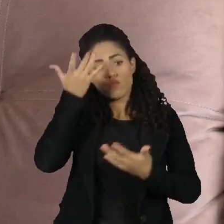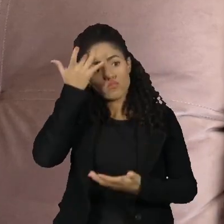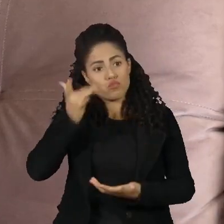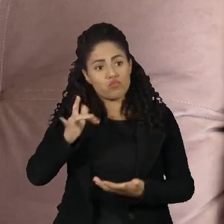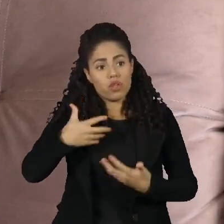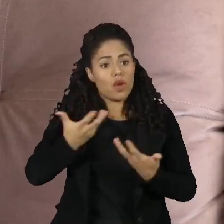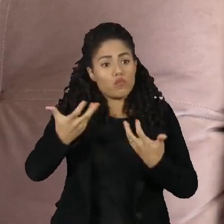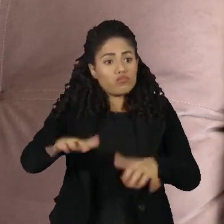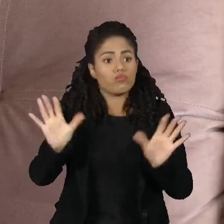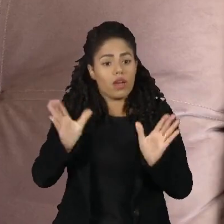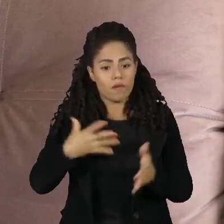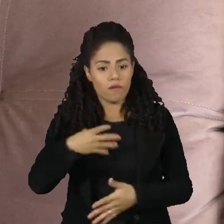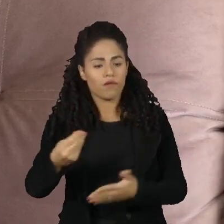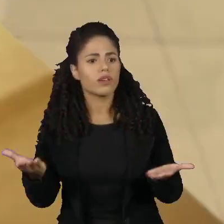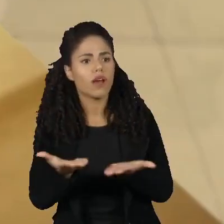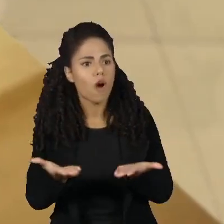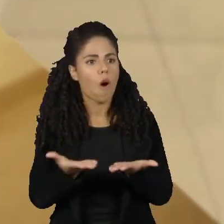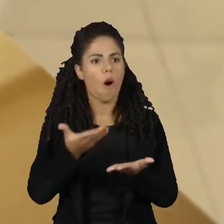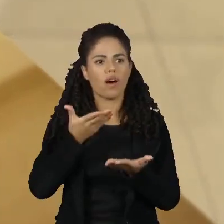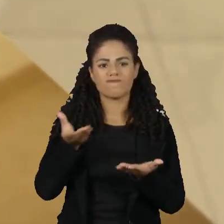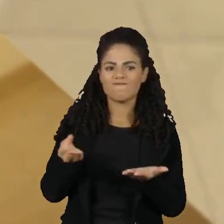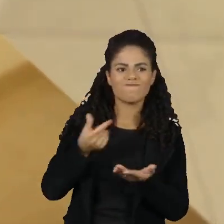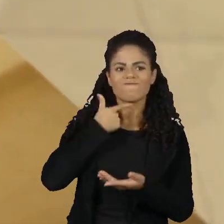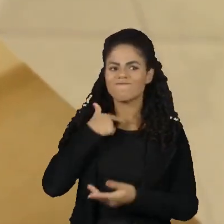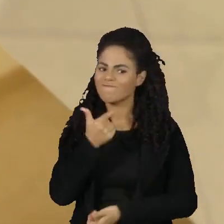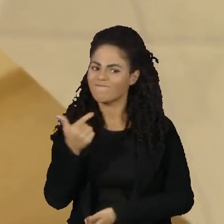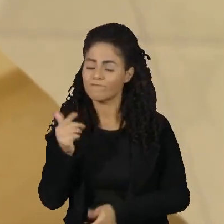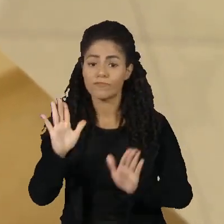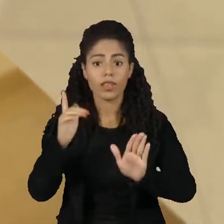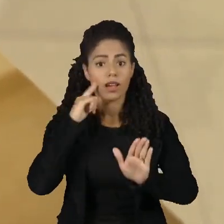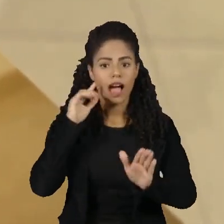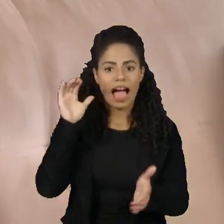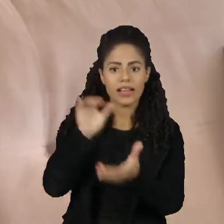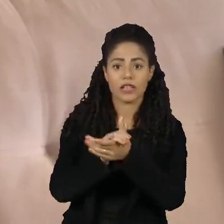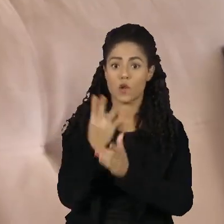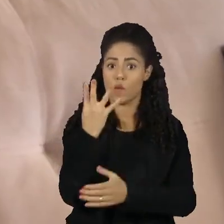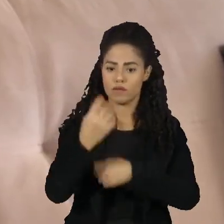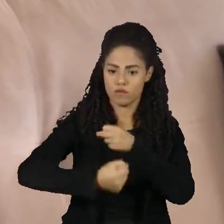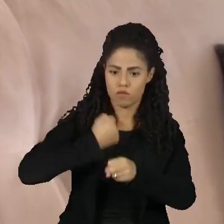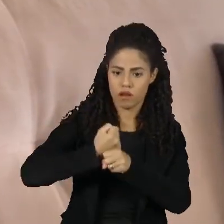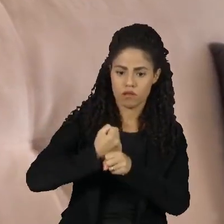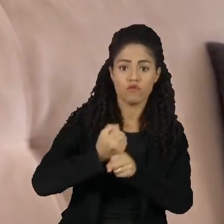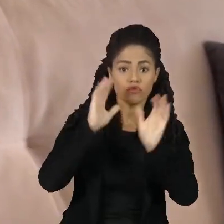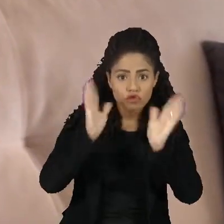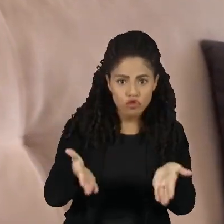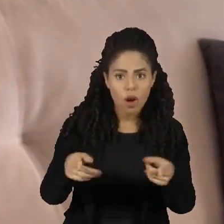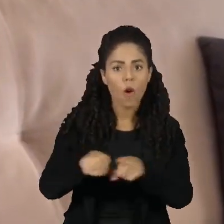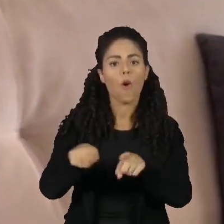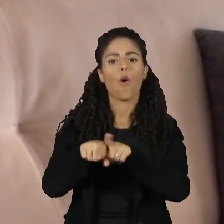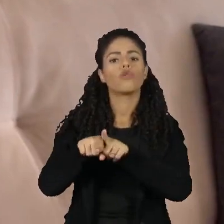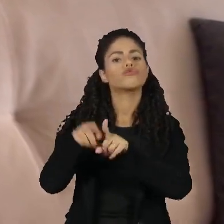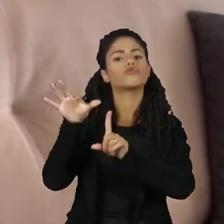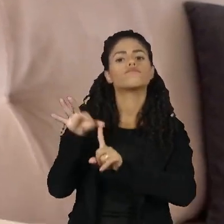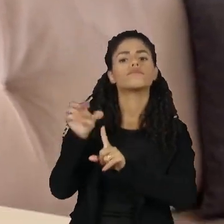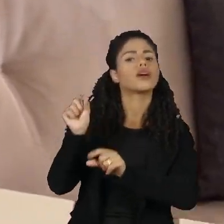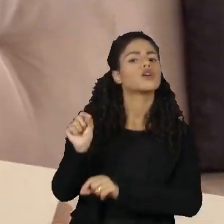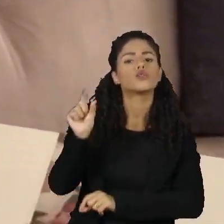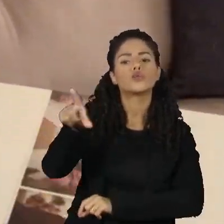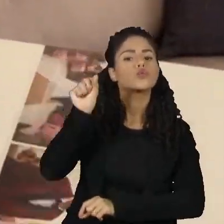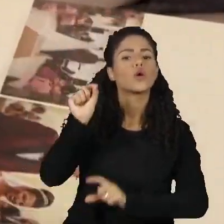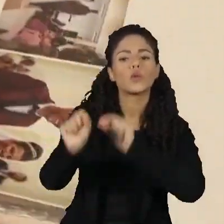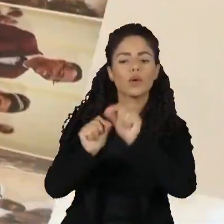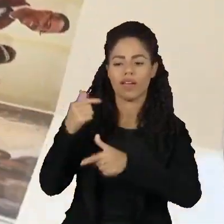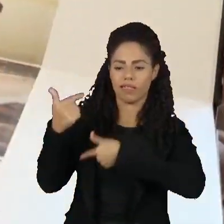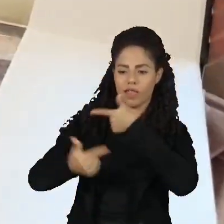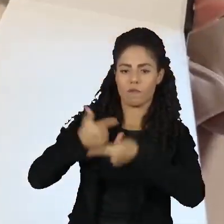agora é o momento de ser pai. Casados há cerca de 4 anos, hoje os dois preferem priorizar a carreira profissional a ampliar